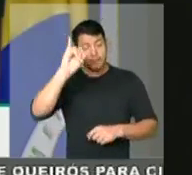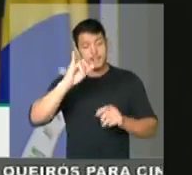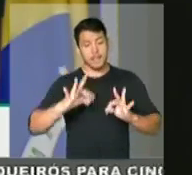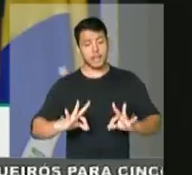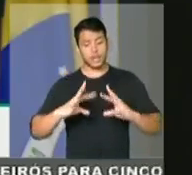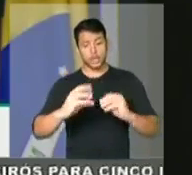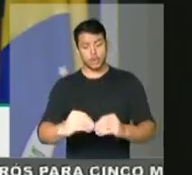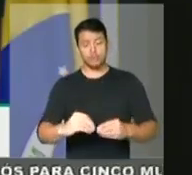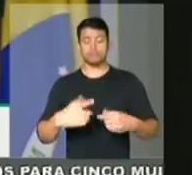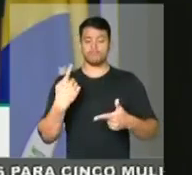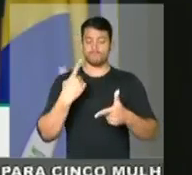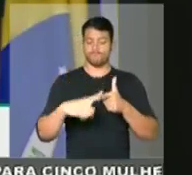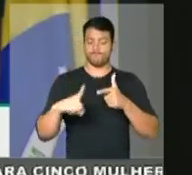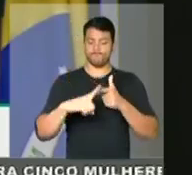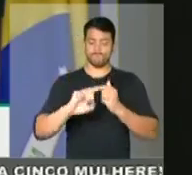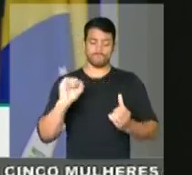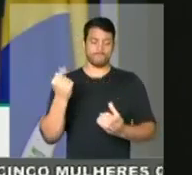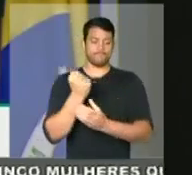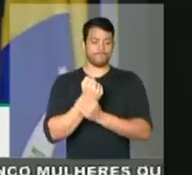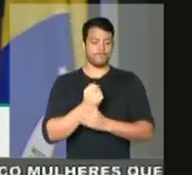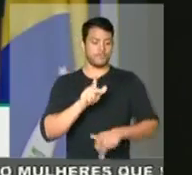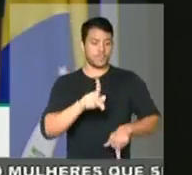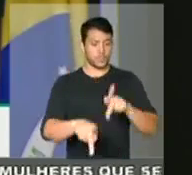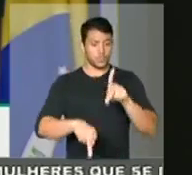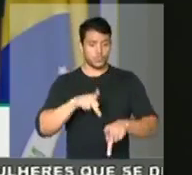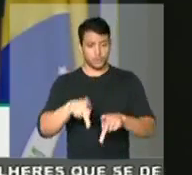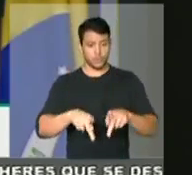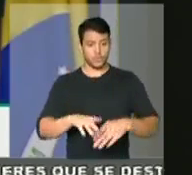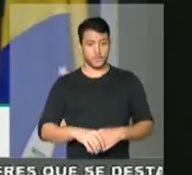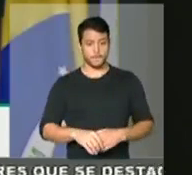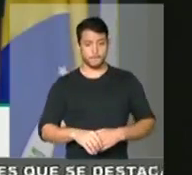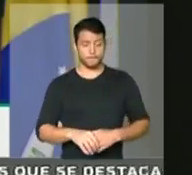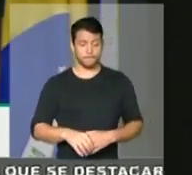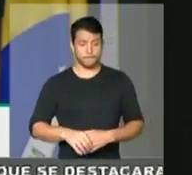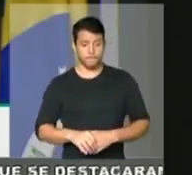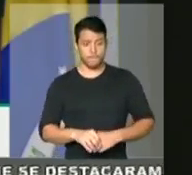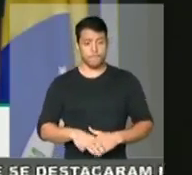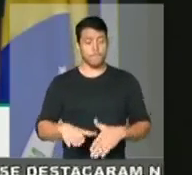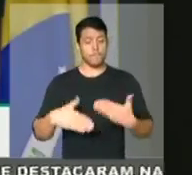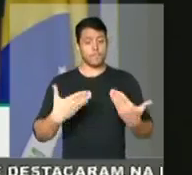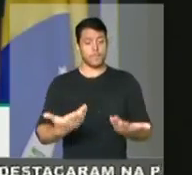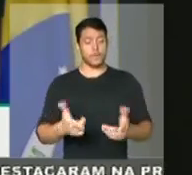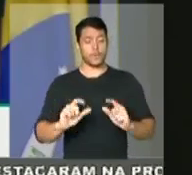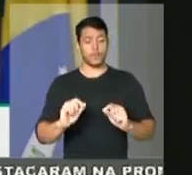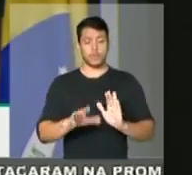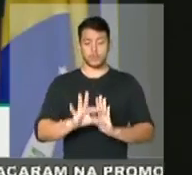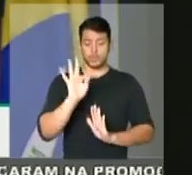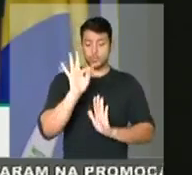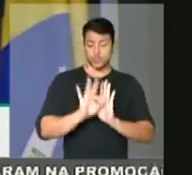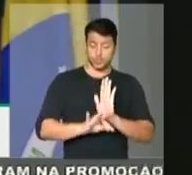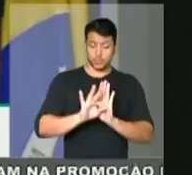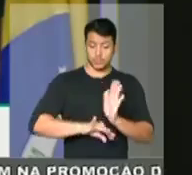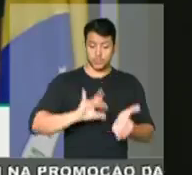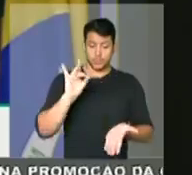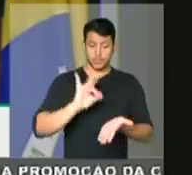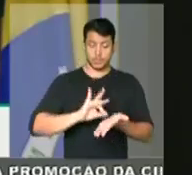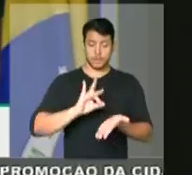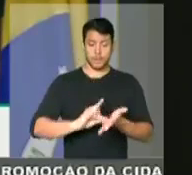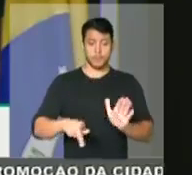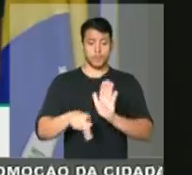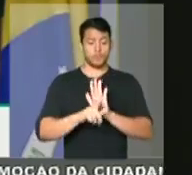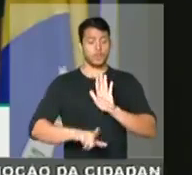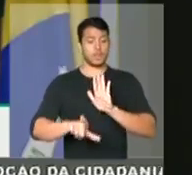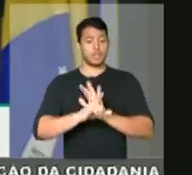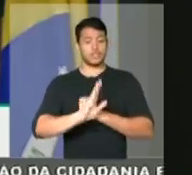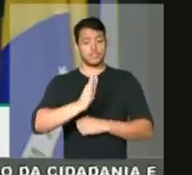e risco à população. Ocorre que, mesmo forma com o texto original da lei, possui motivos e finalidades diversos para